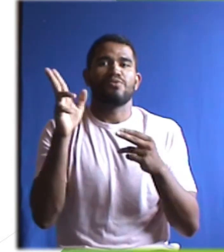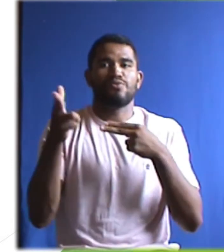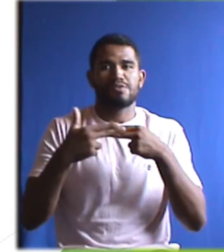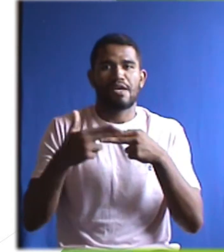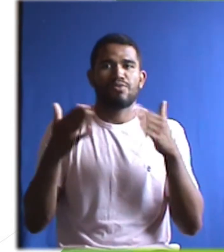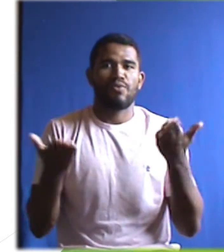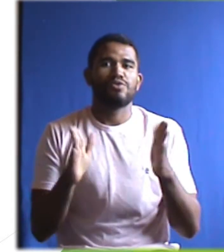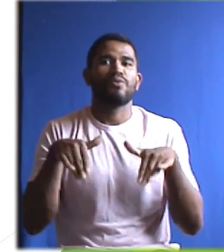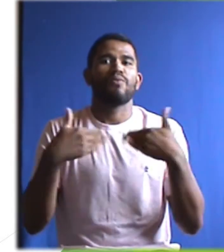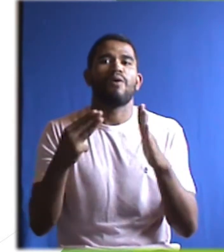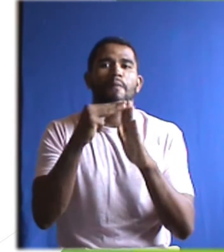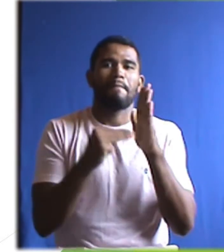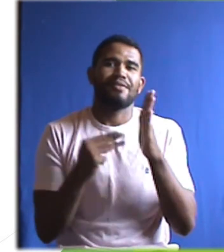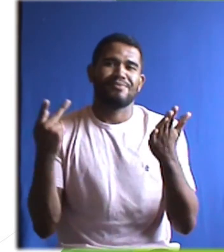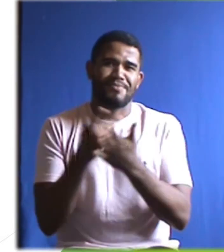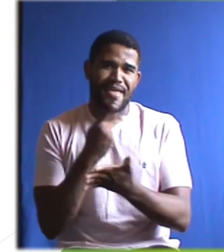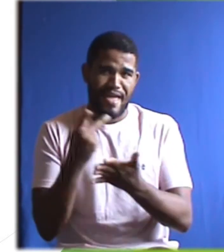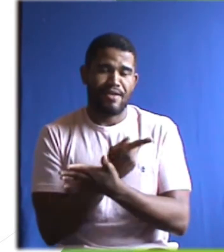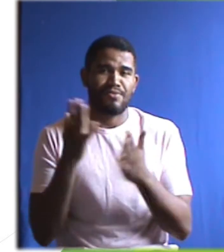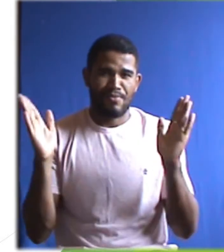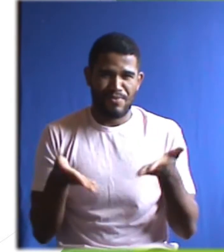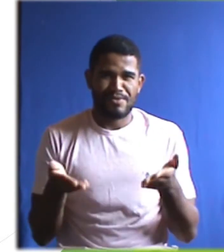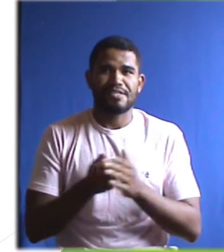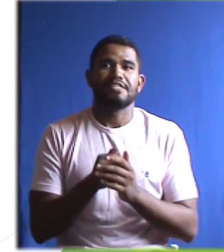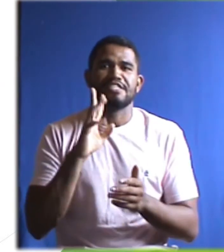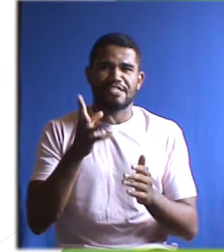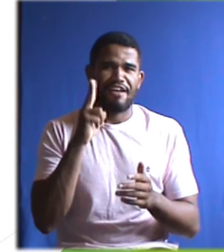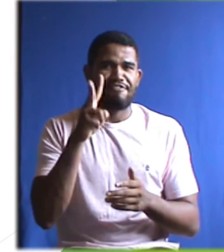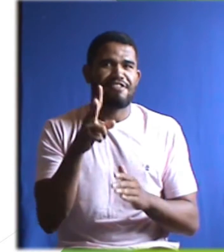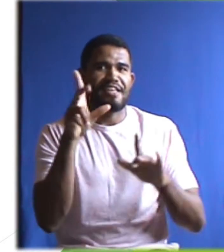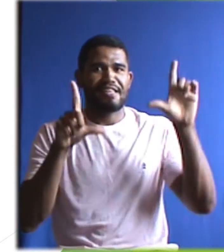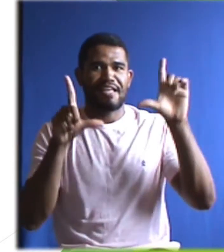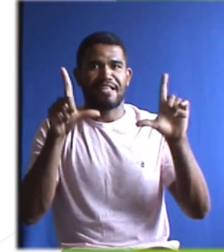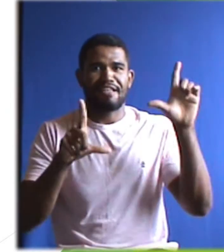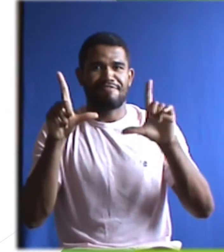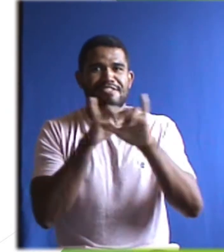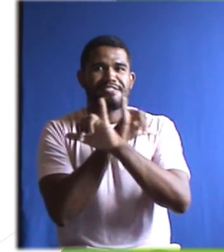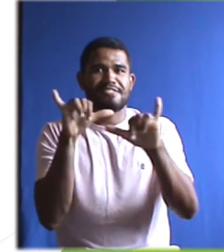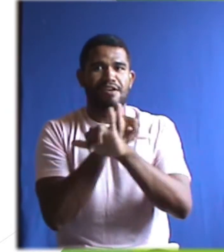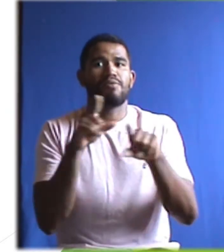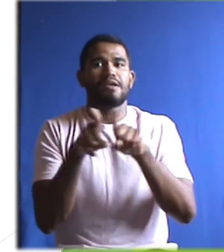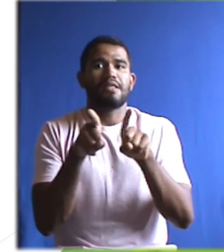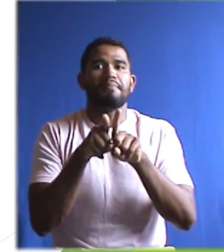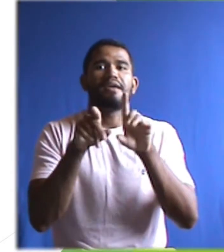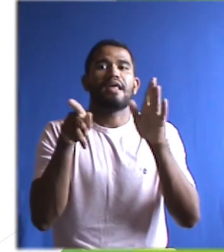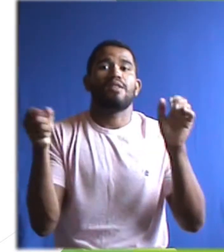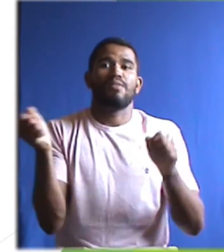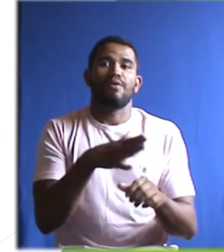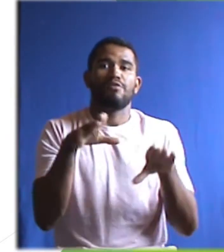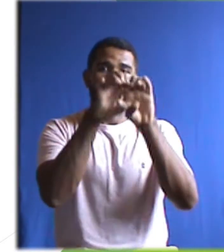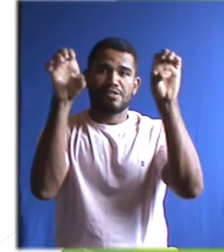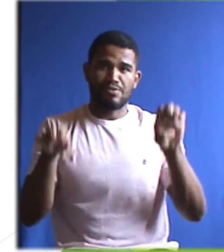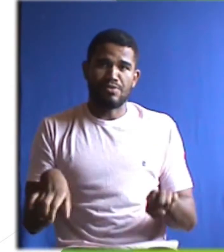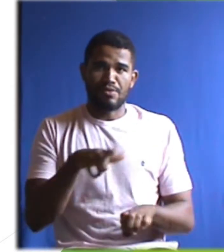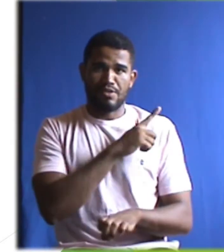o método correto a ser utilizado, qual o método errado. Vocês verificaram que na mídia, principalmente na